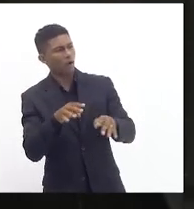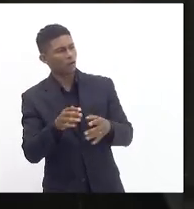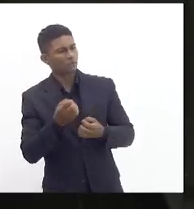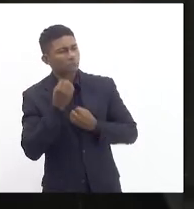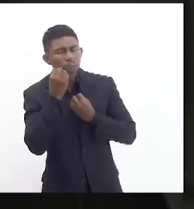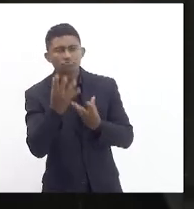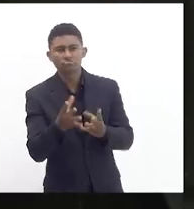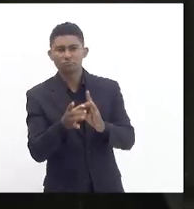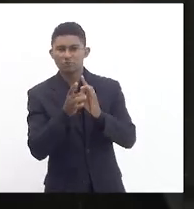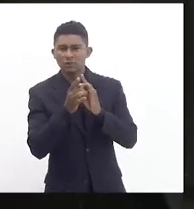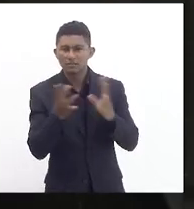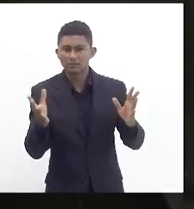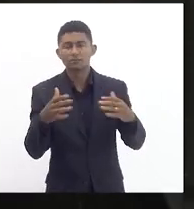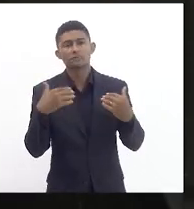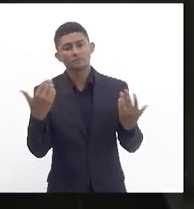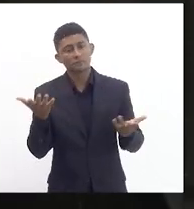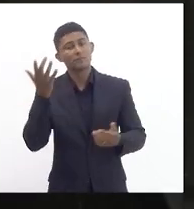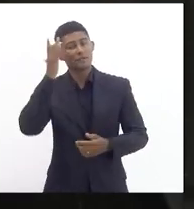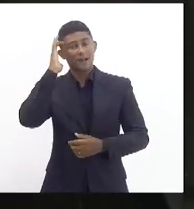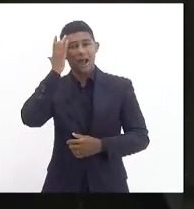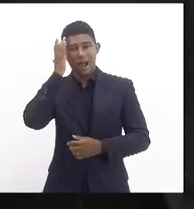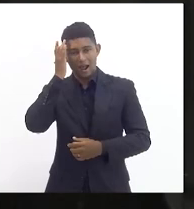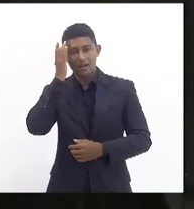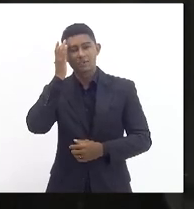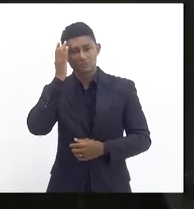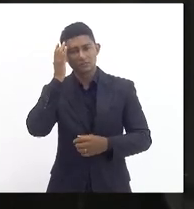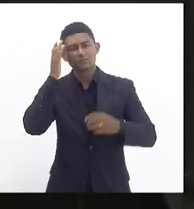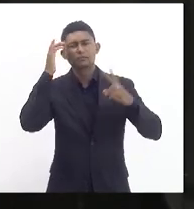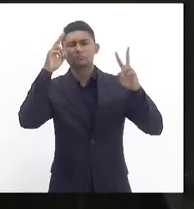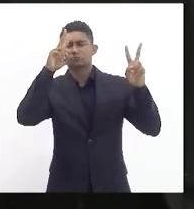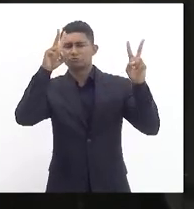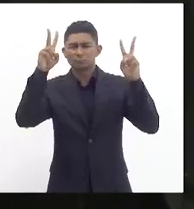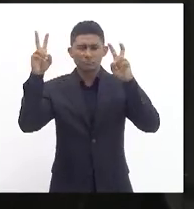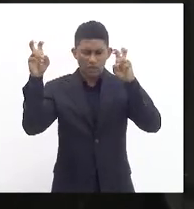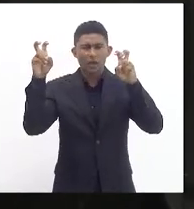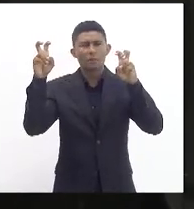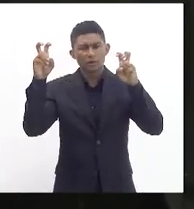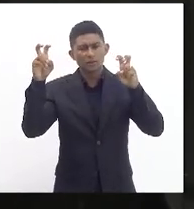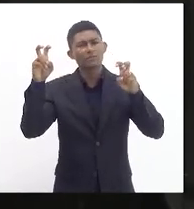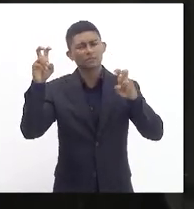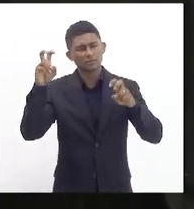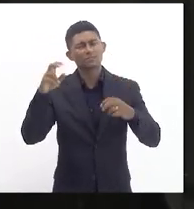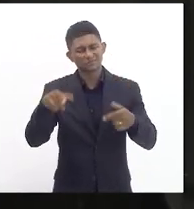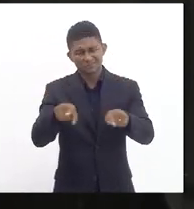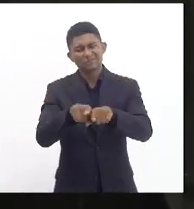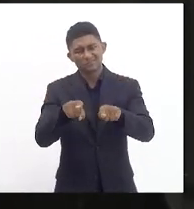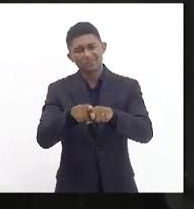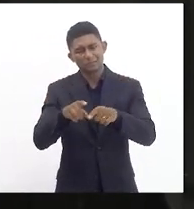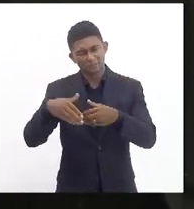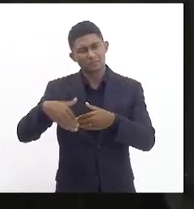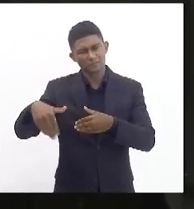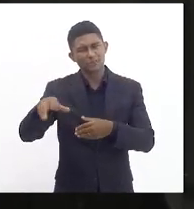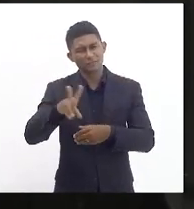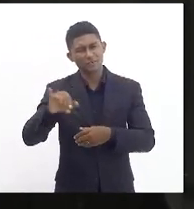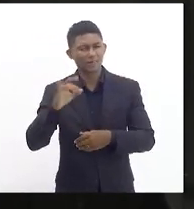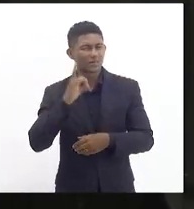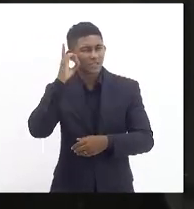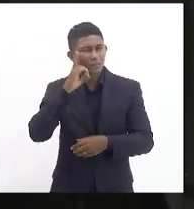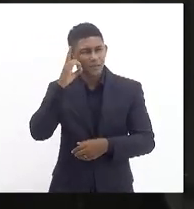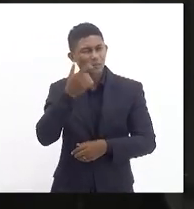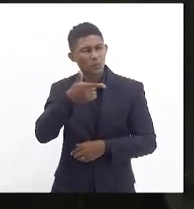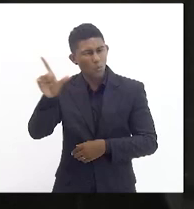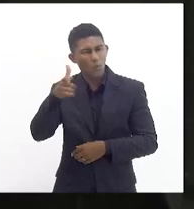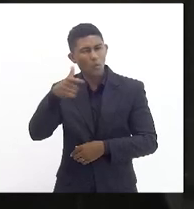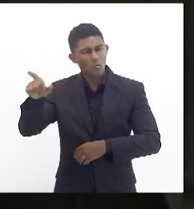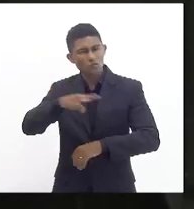que esse tema seguramente será abordado por muitos outros, mas, como eu